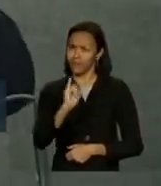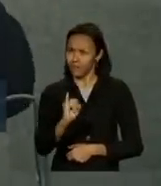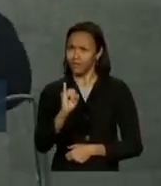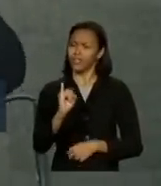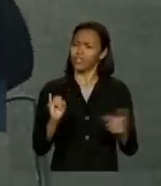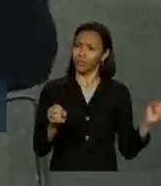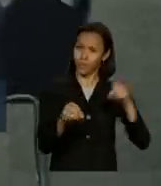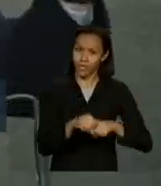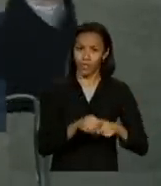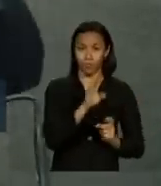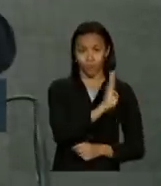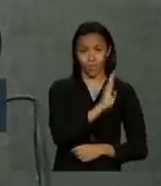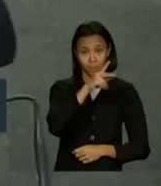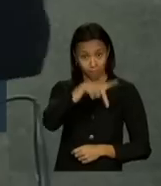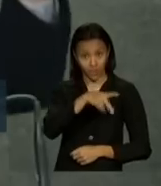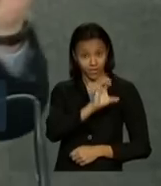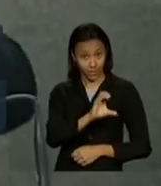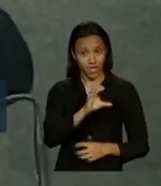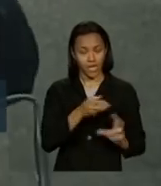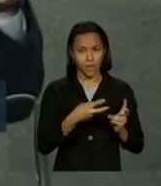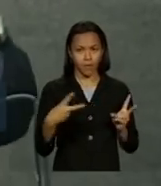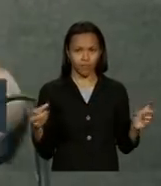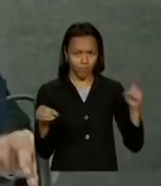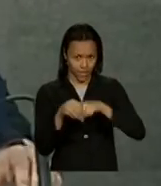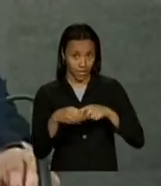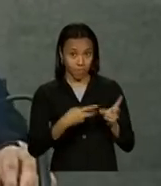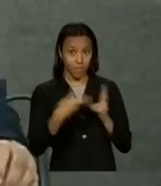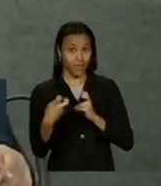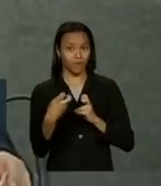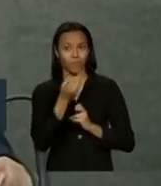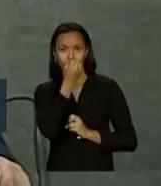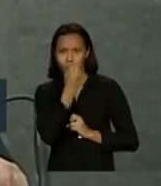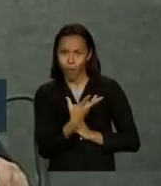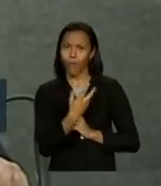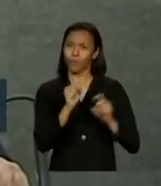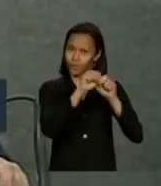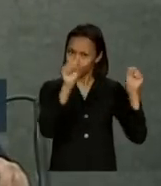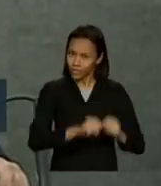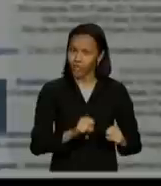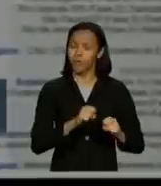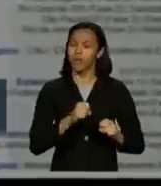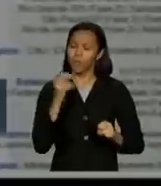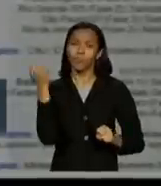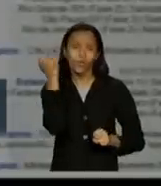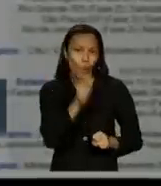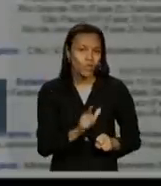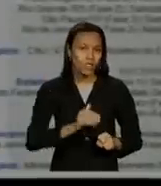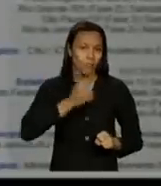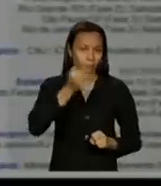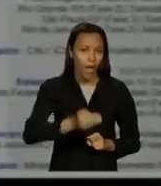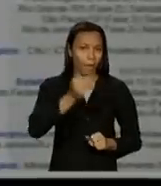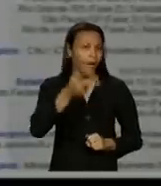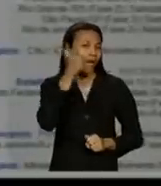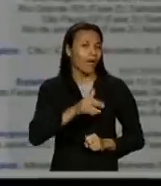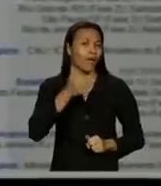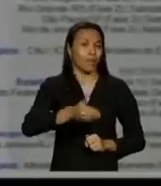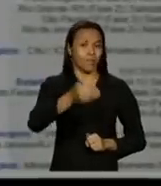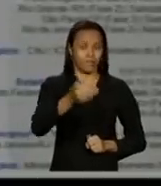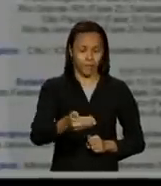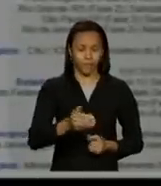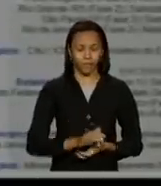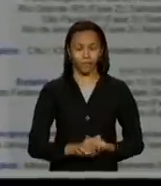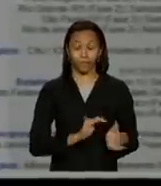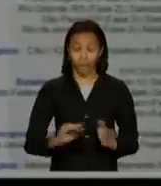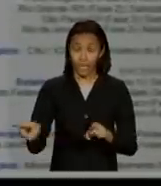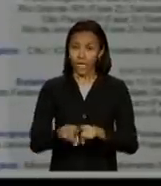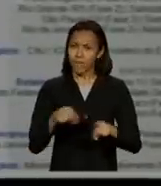ibbc ele Conseguiu perceber esse mecanismo em todo caso houve avanços importantes e nós trabalhamos e